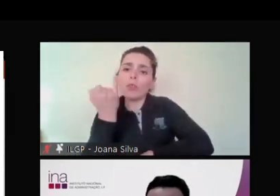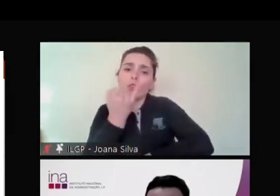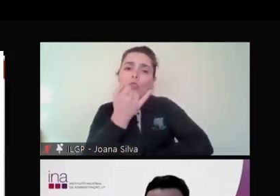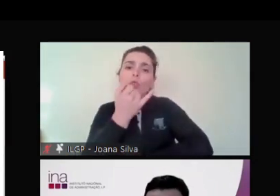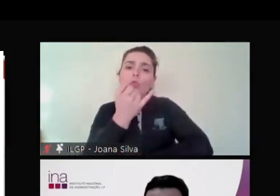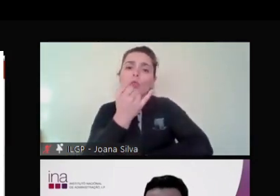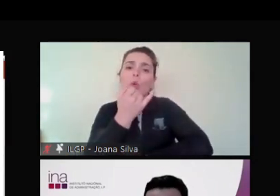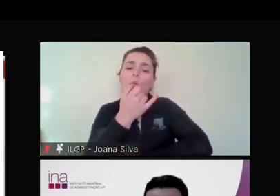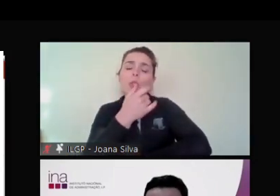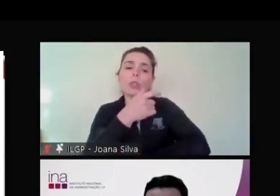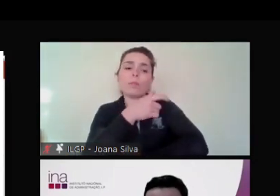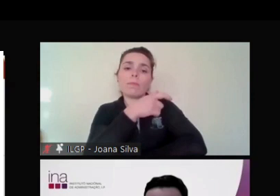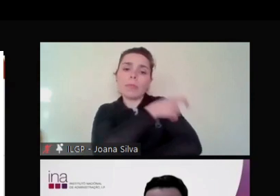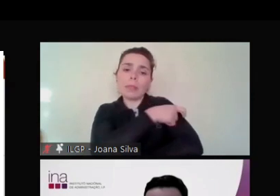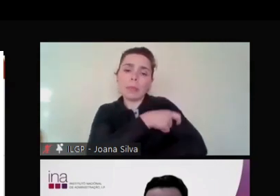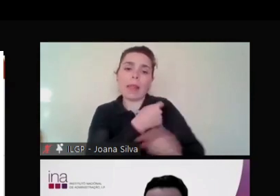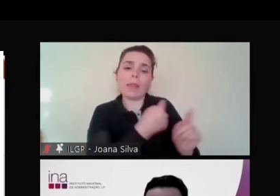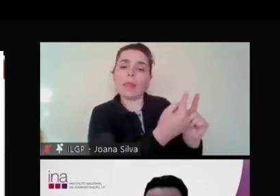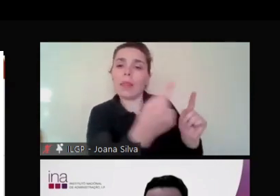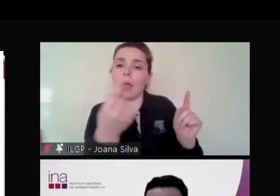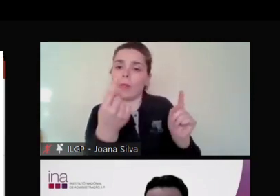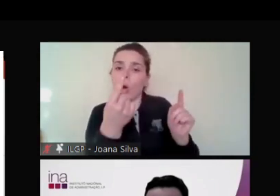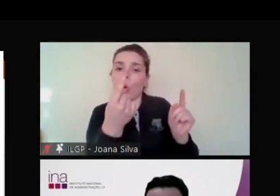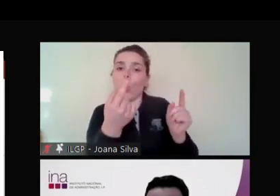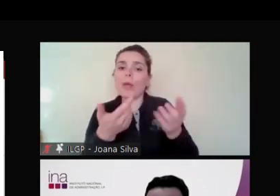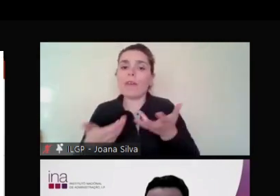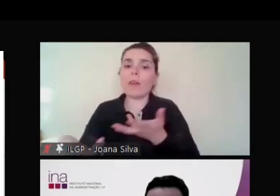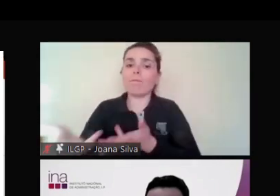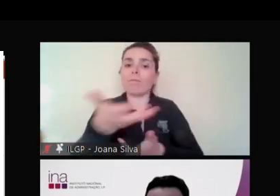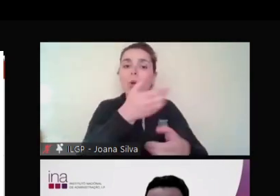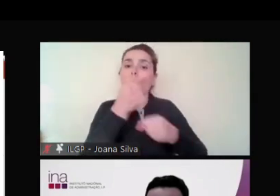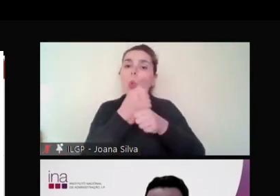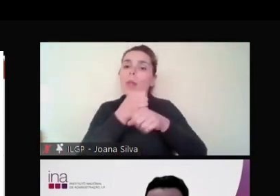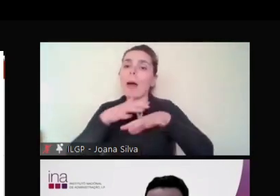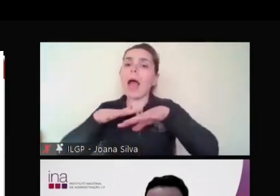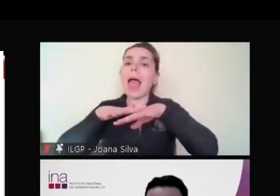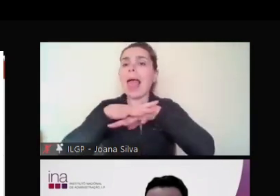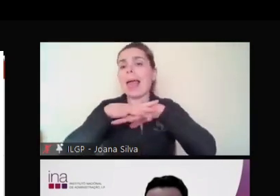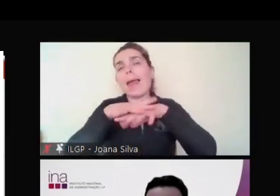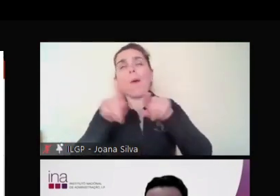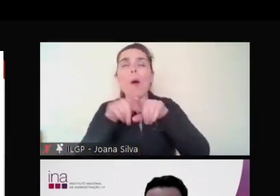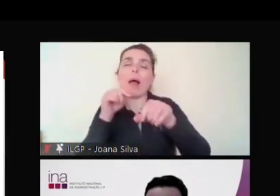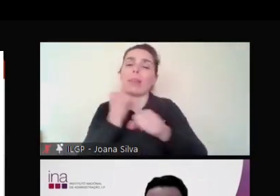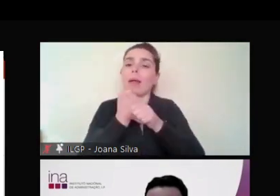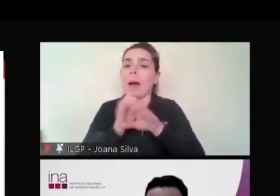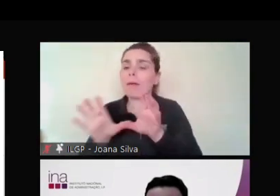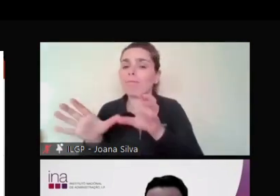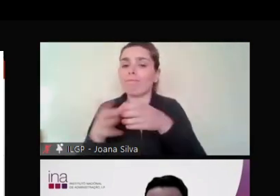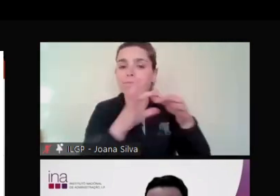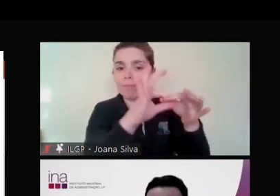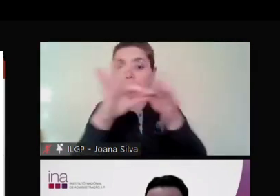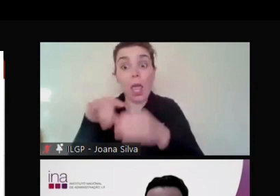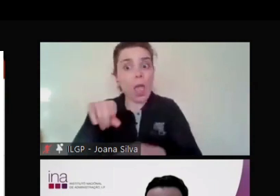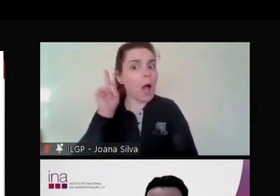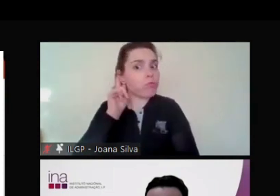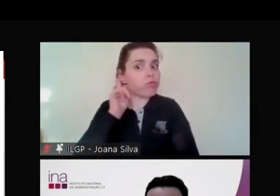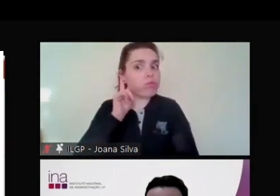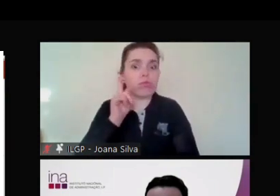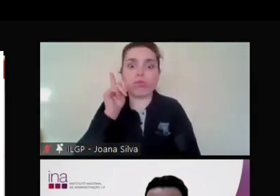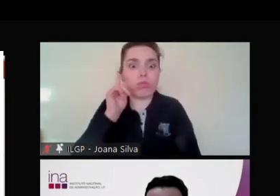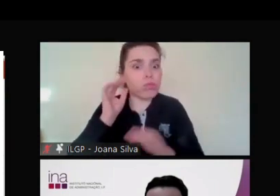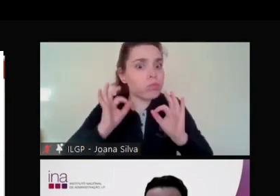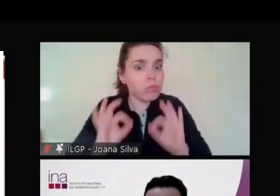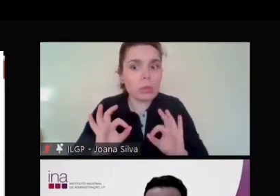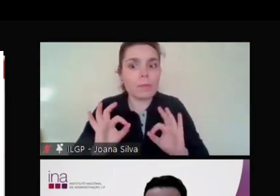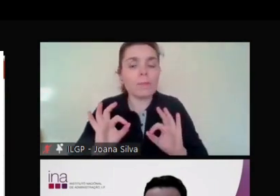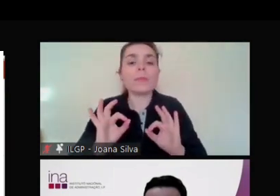tema da interoperabilidade desempenha aqui uma preponderância absolutamente vital, e portanto temos que